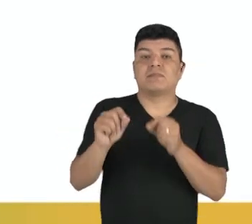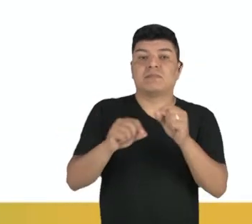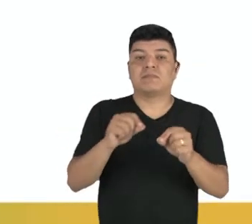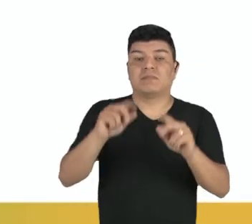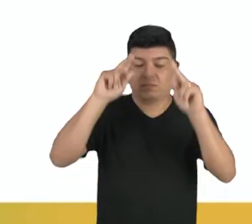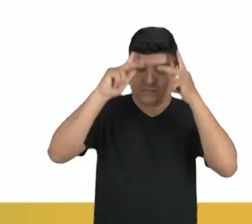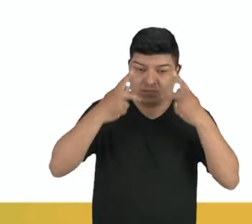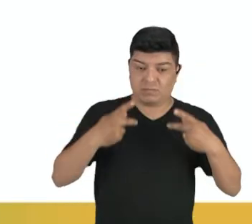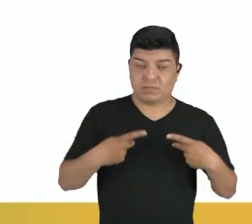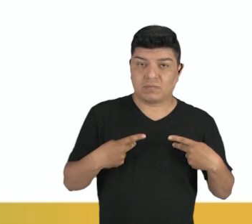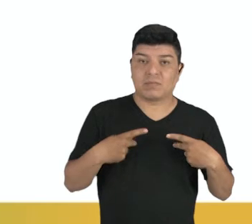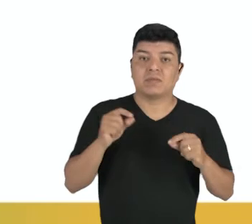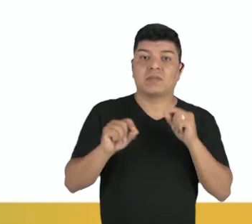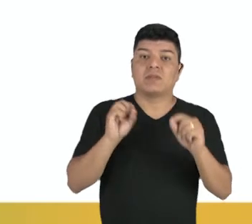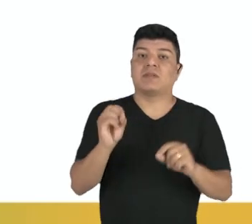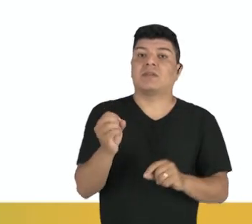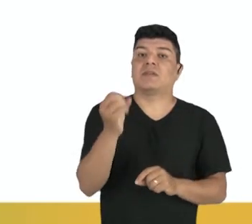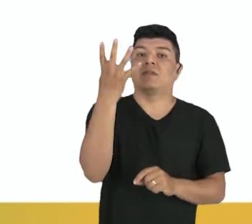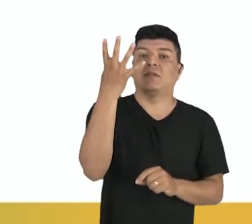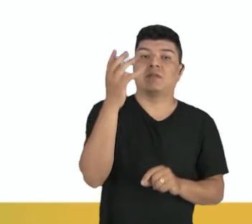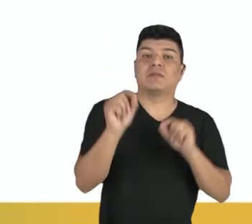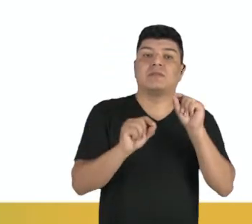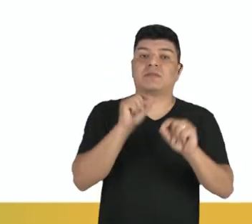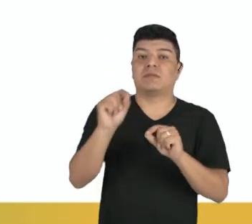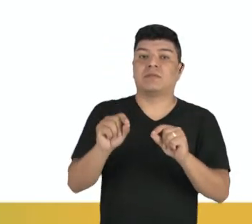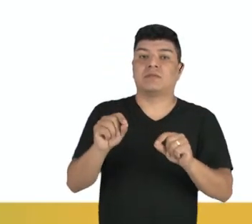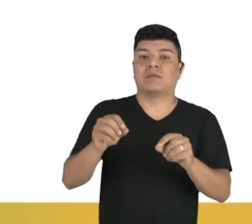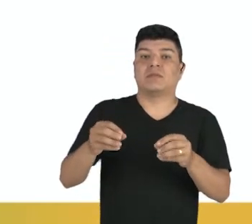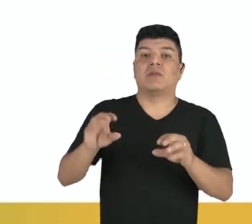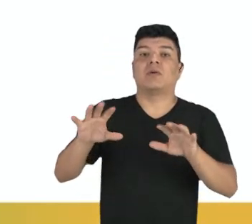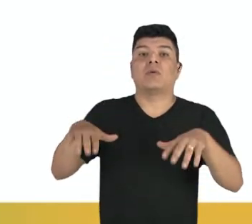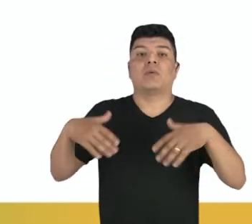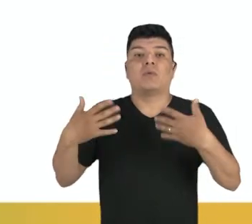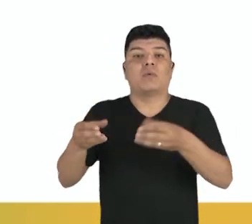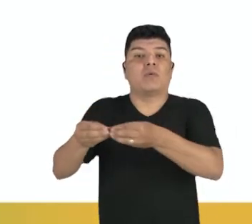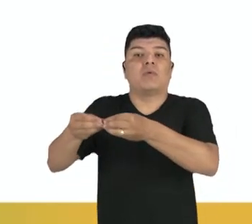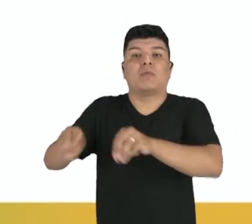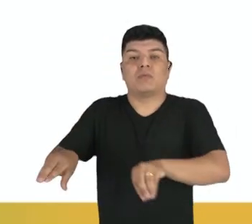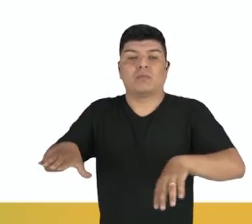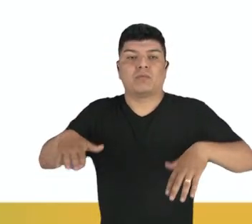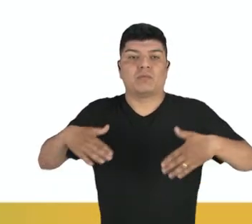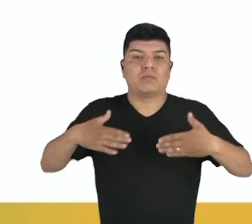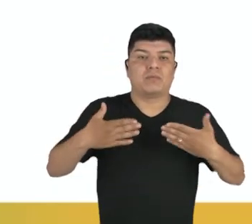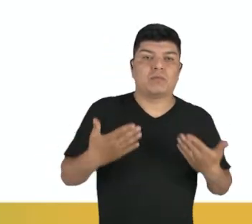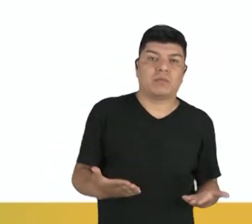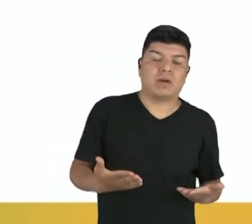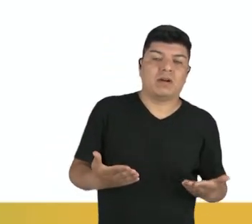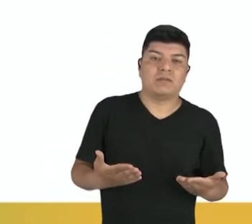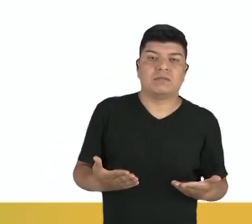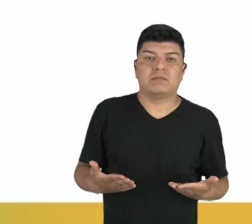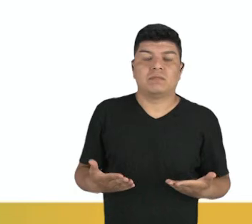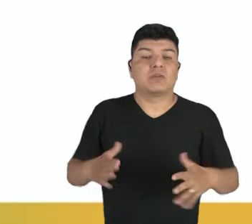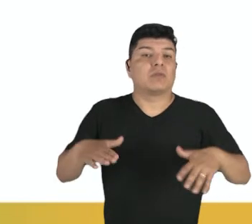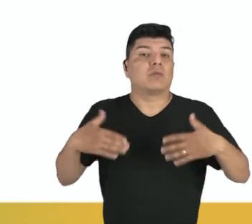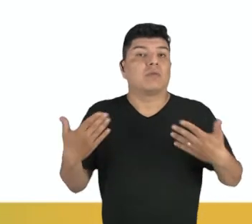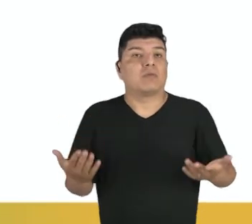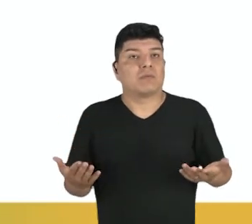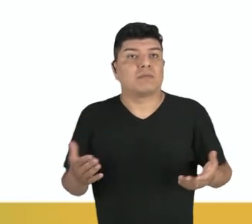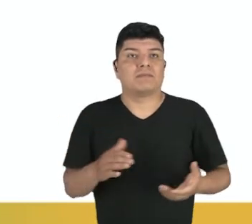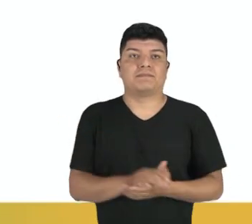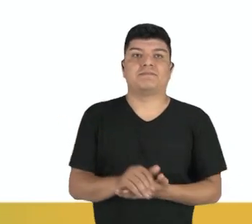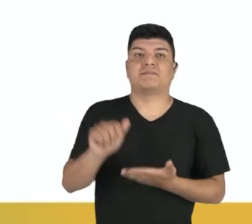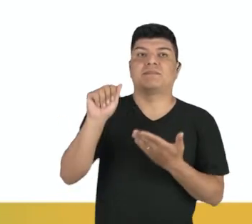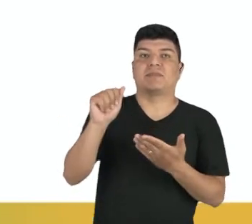atividades humanas. Esse fenômeno tem como uma de suas consequências o que o efeito estufa causa. Qual uma das consequências